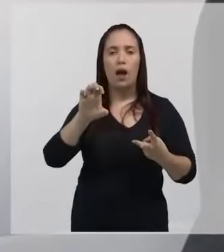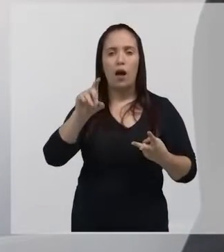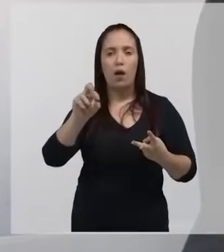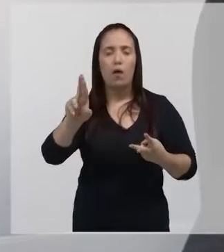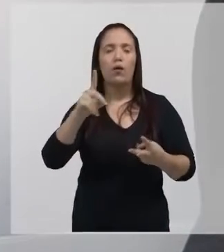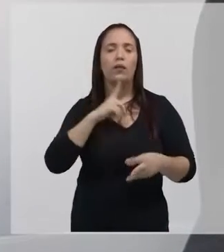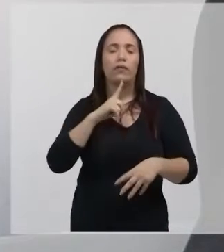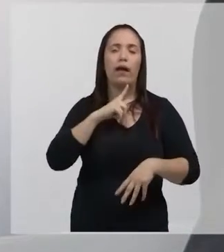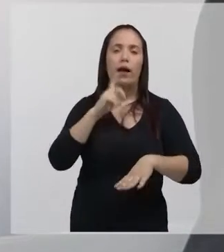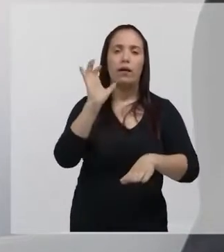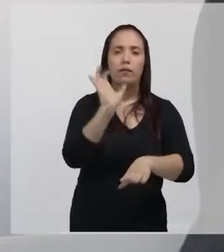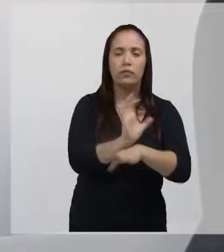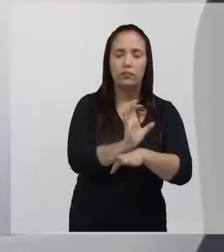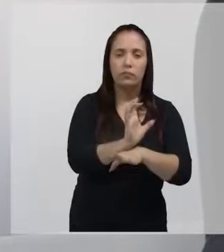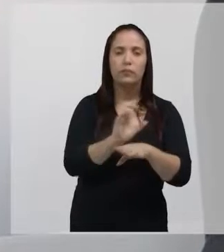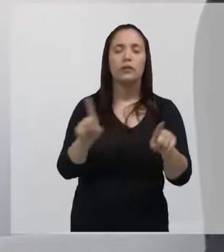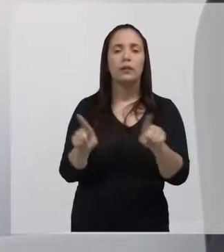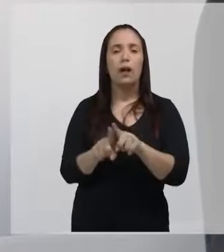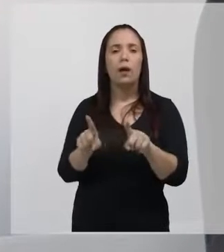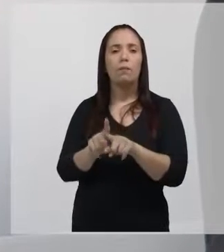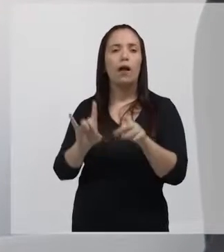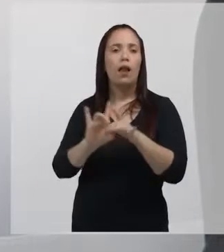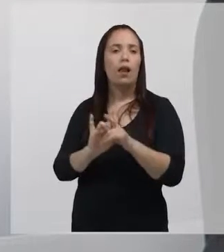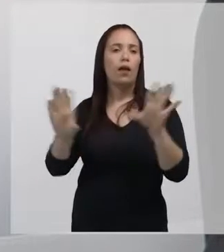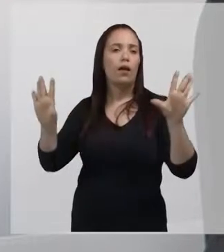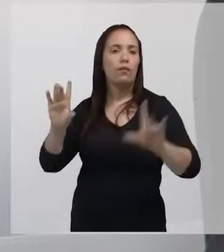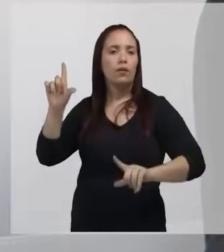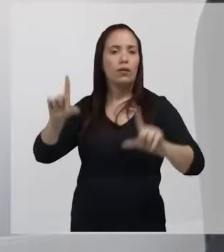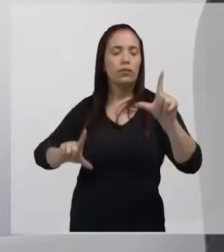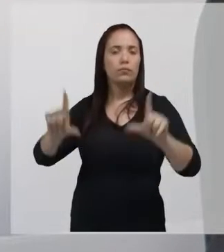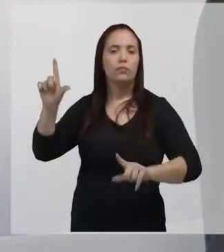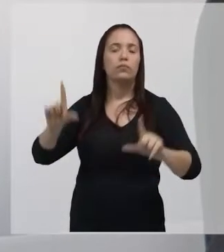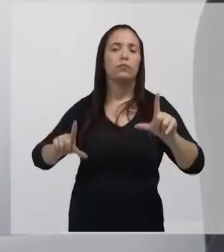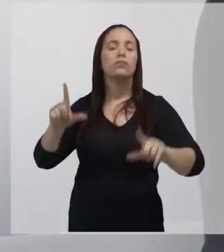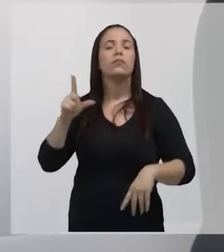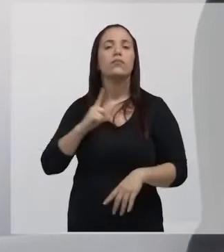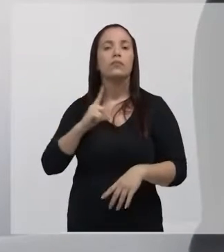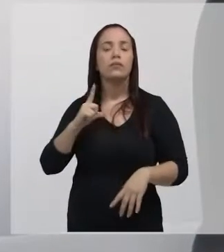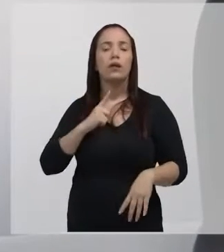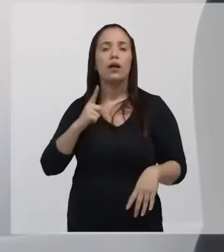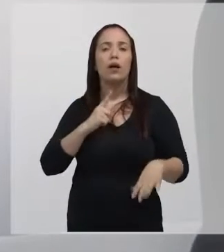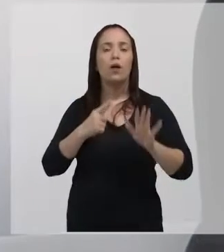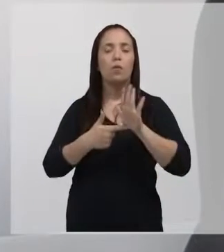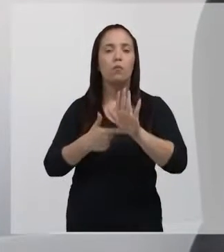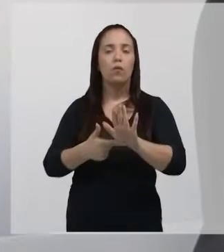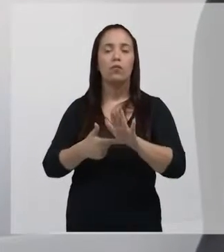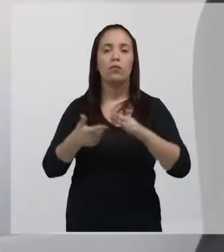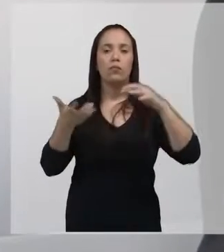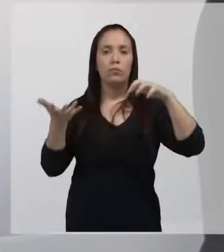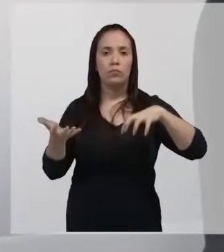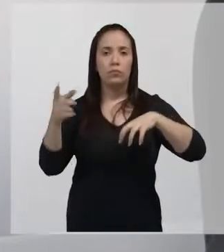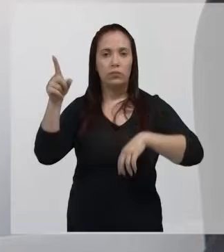fechados de comunicação, eles passavam as sessões da Câmara